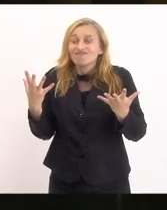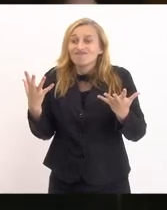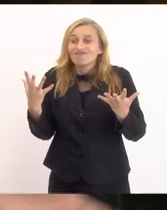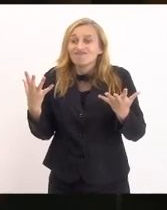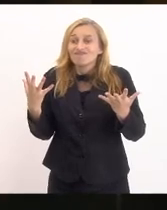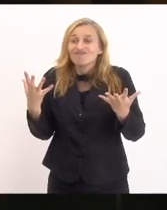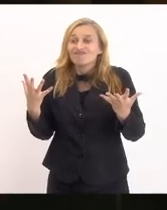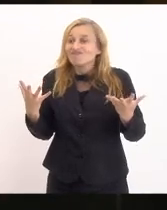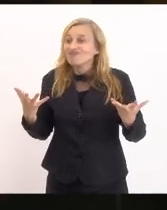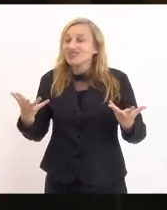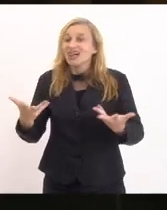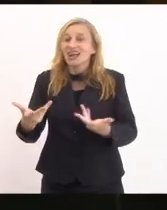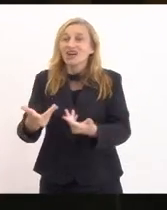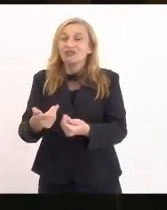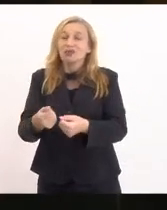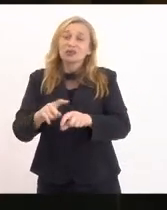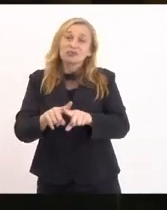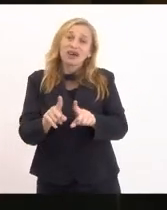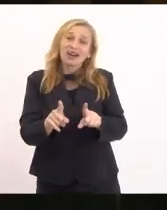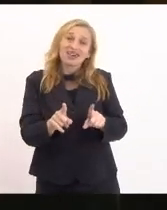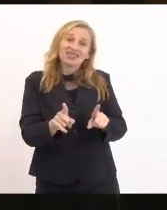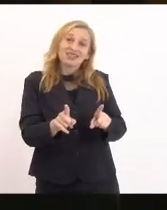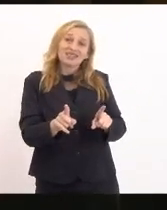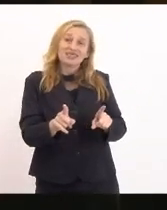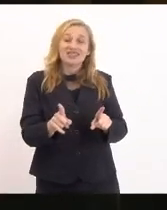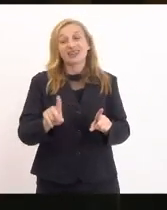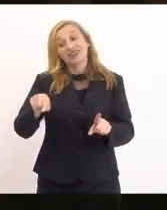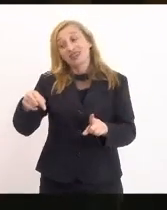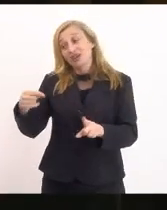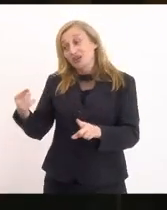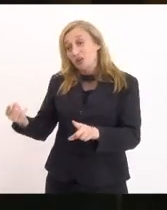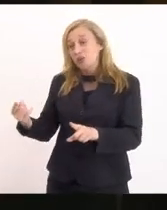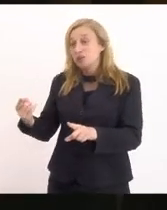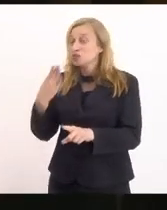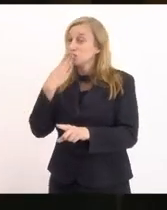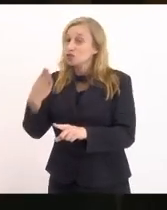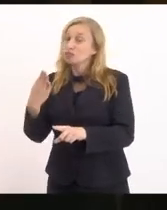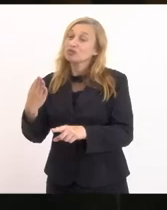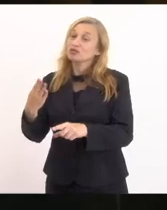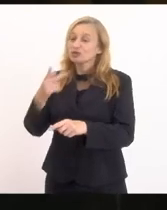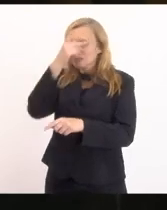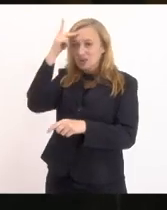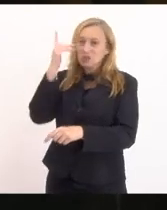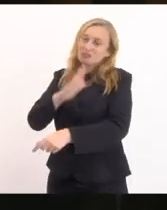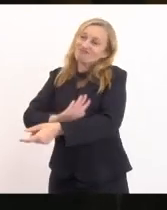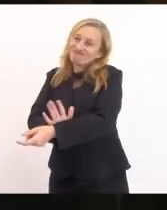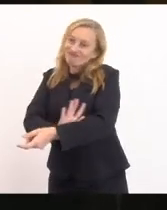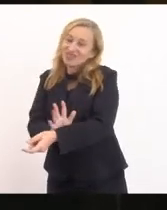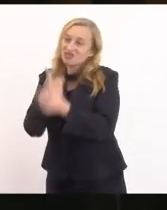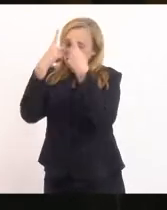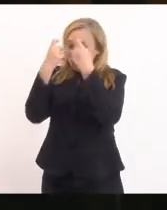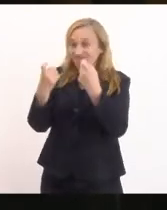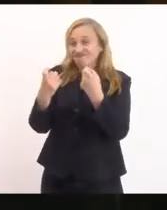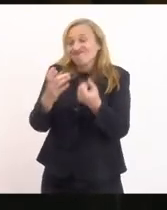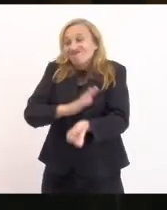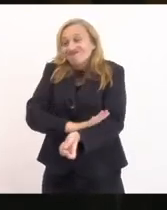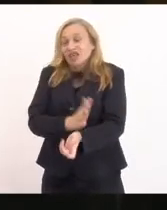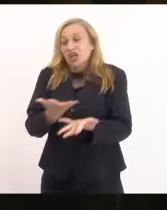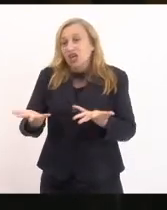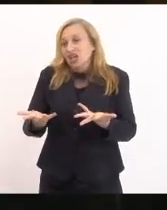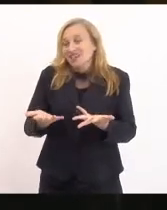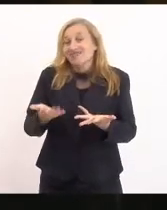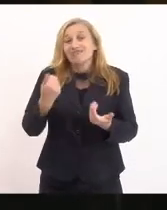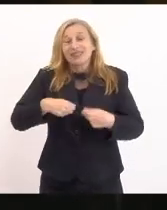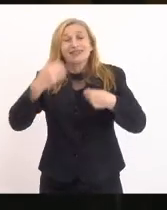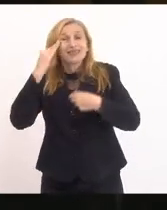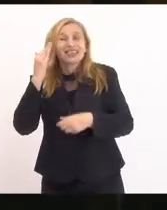alto astral, mas que ao mesmo tempo convive com tanta violência, tanto preconceito, tanto racismo. Enfim, é preciso